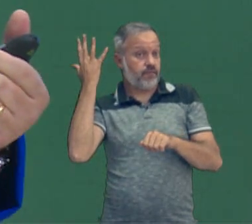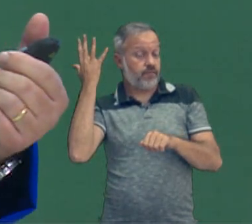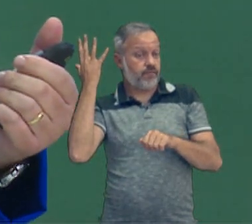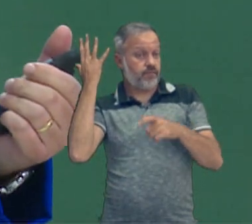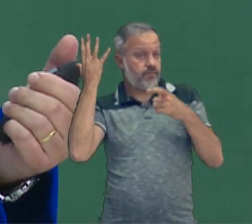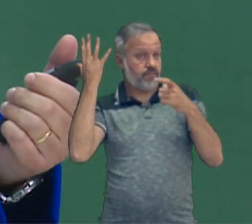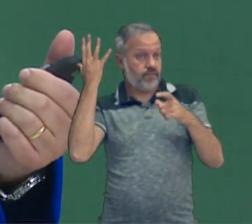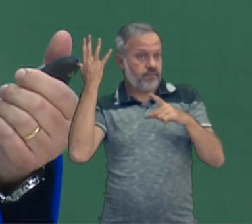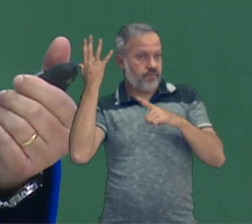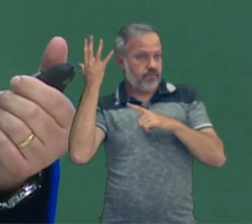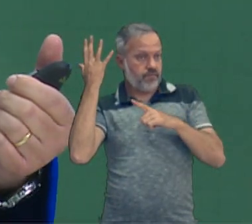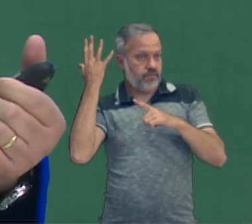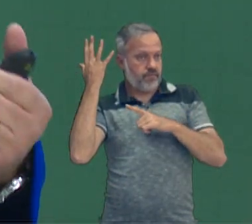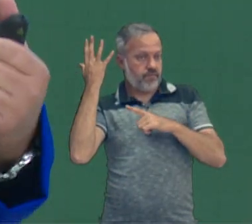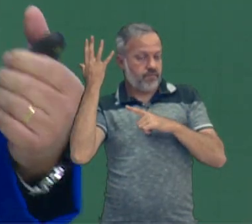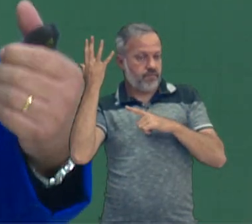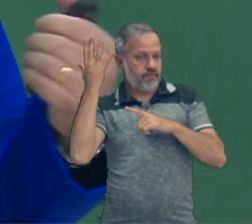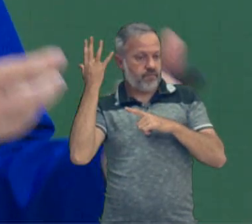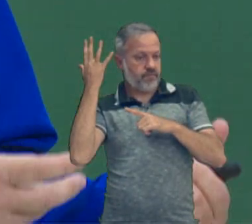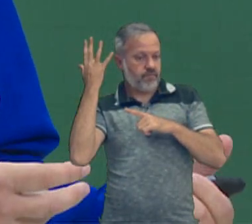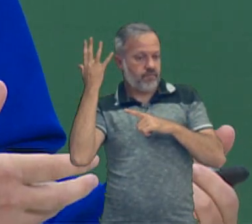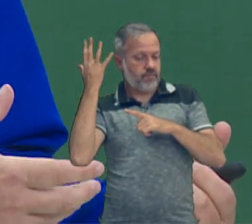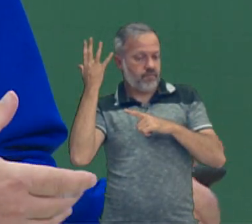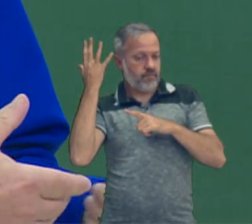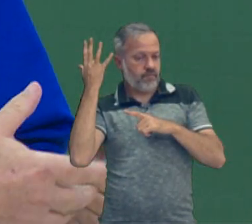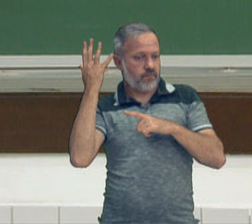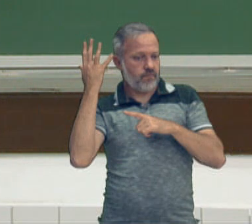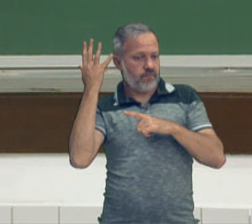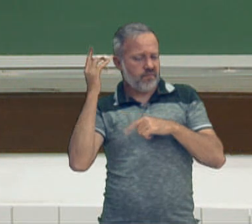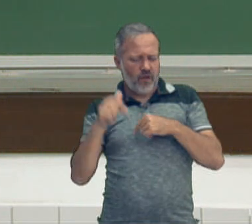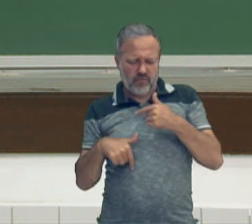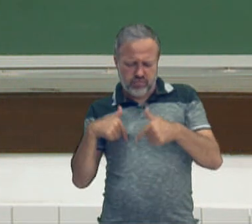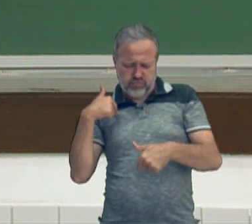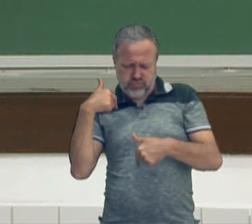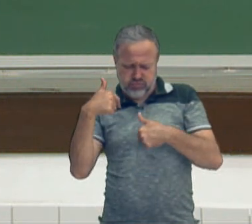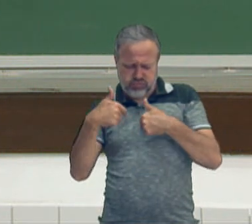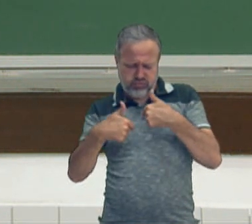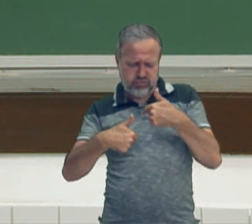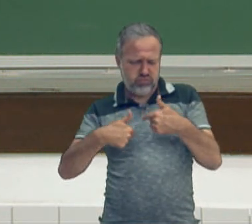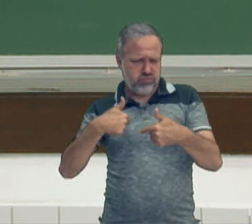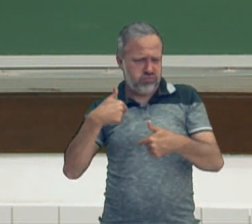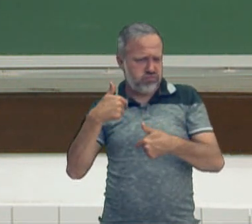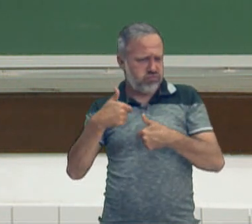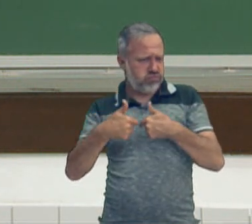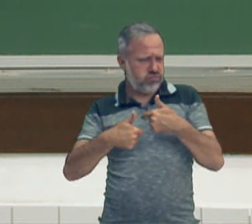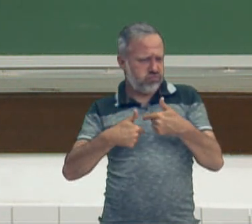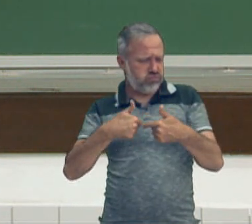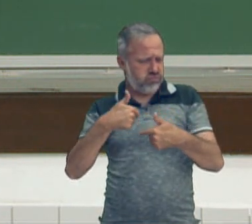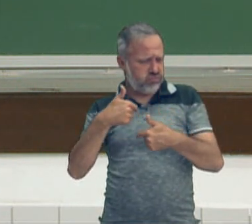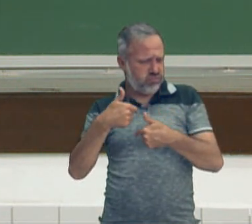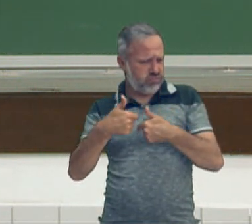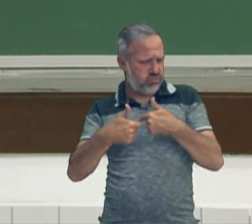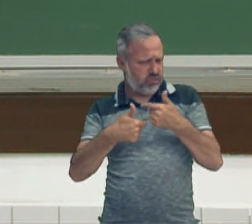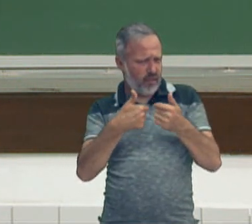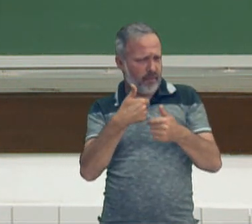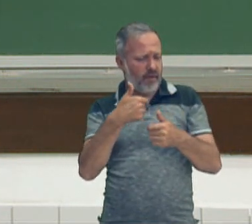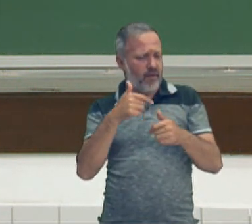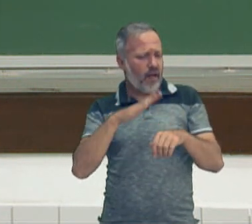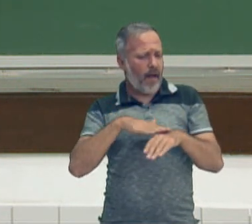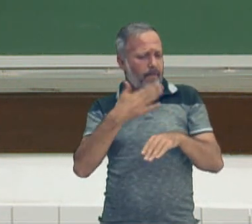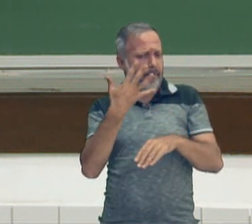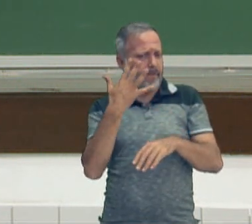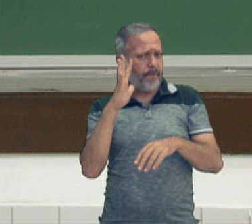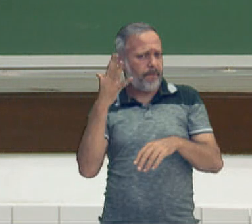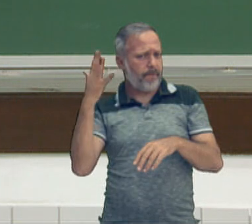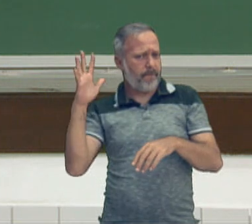lá se desenvolveu uma exploração do que se ofertava enquanto os recursos naturais, e outros